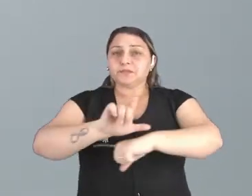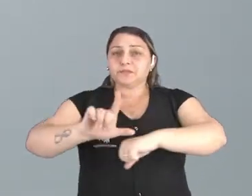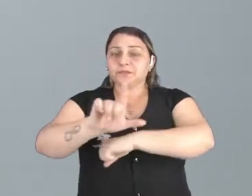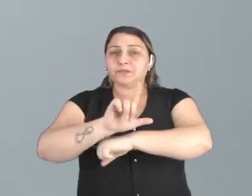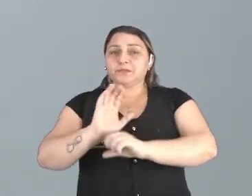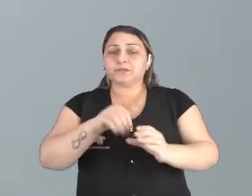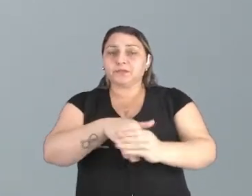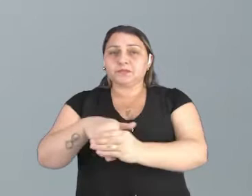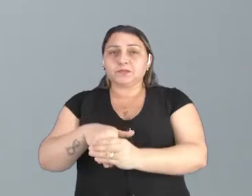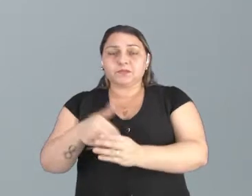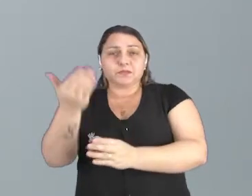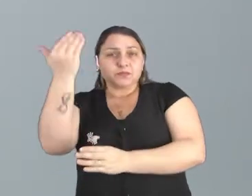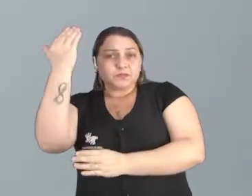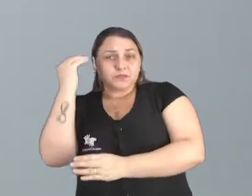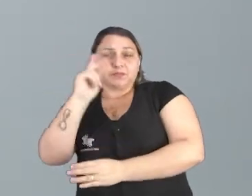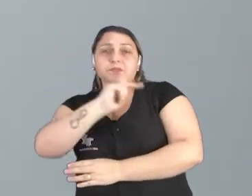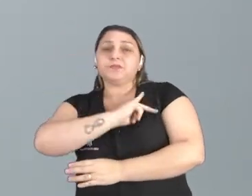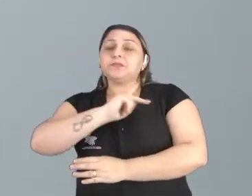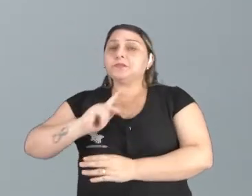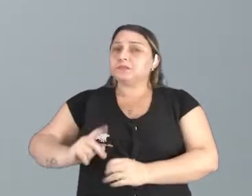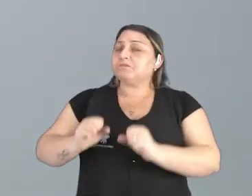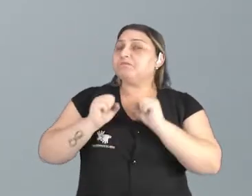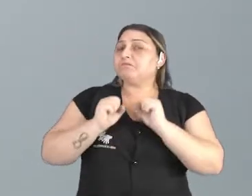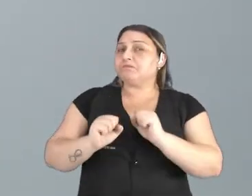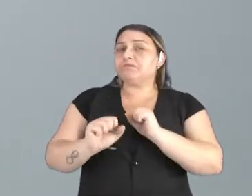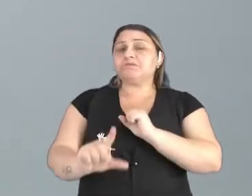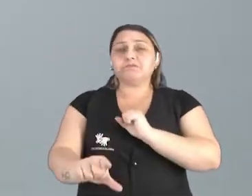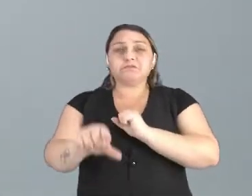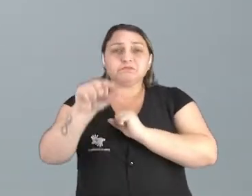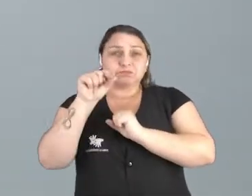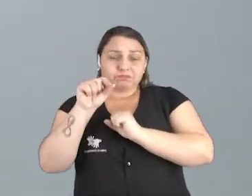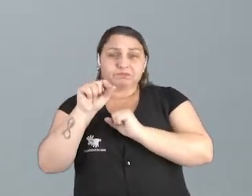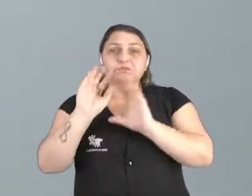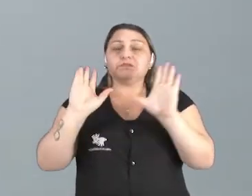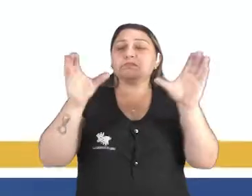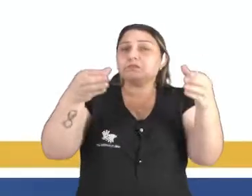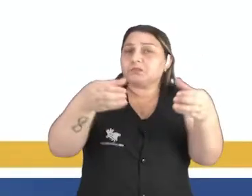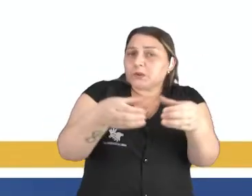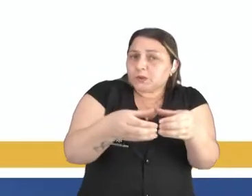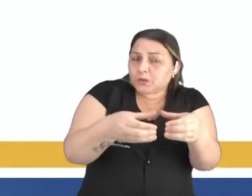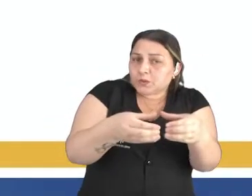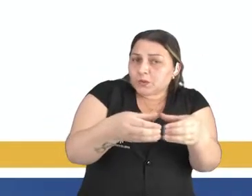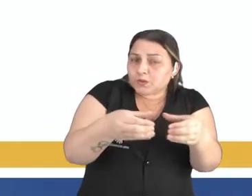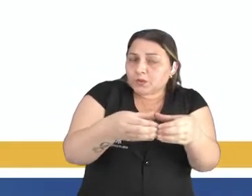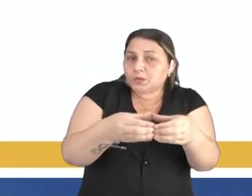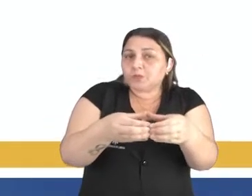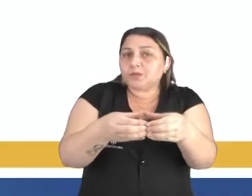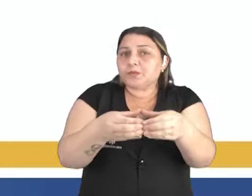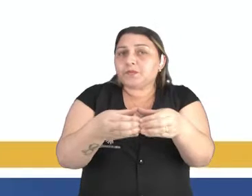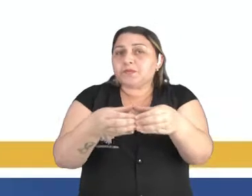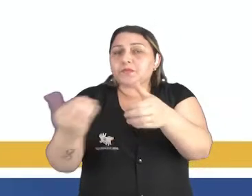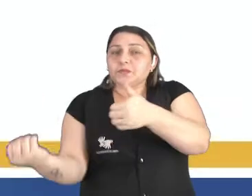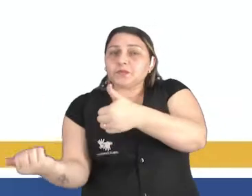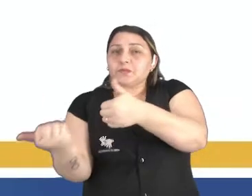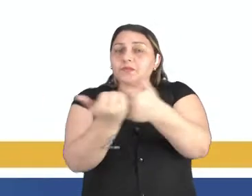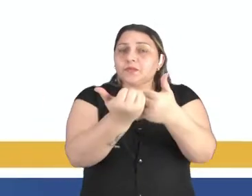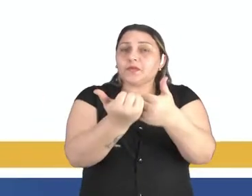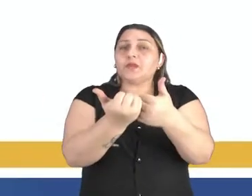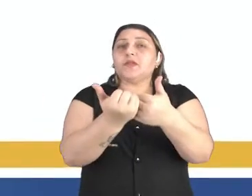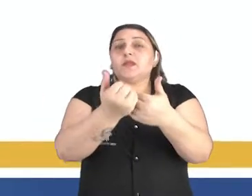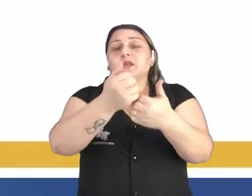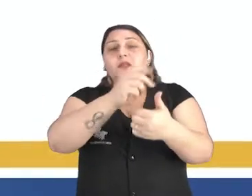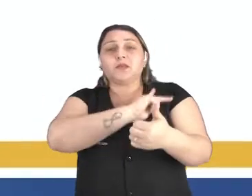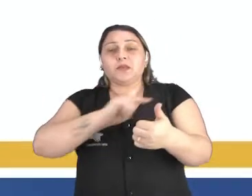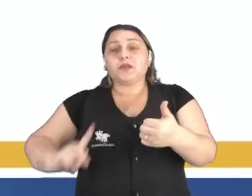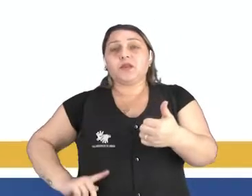naquela época, né, o presidente ele podia ser eleito por uma chapa e o vice-presidente poderia ser de outra.